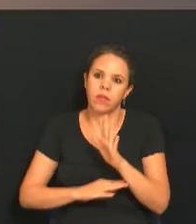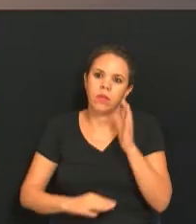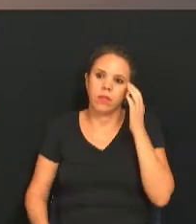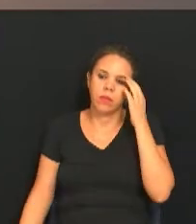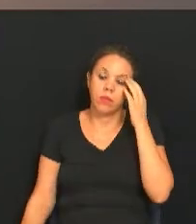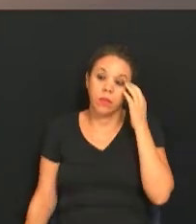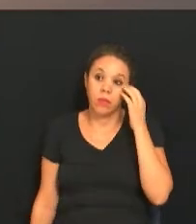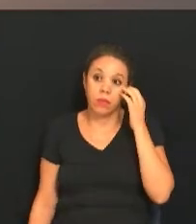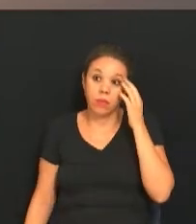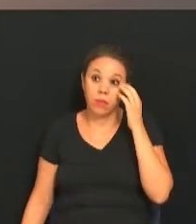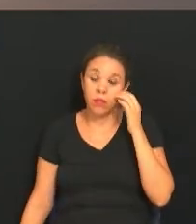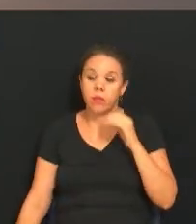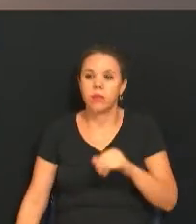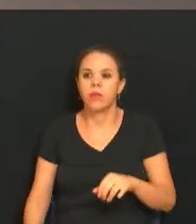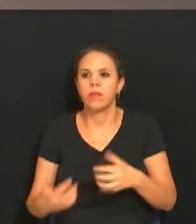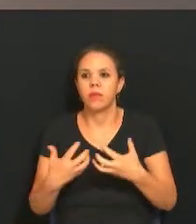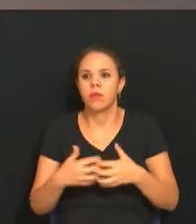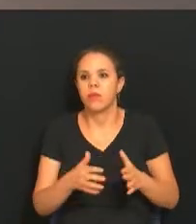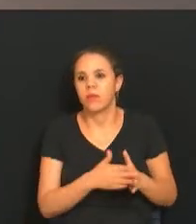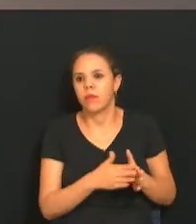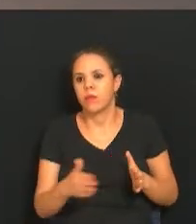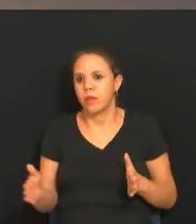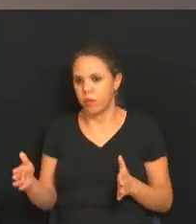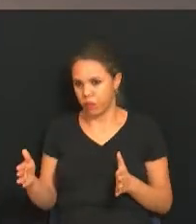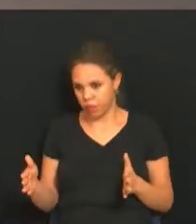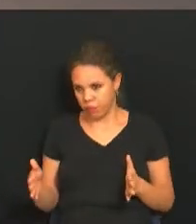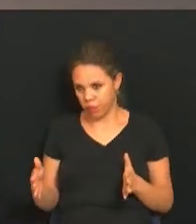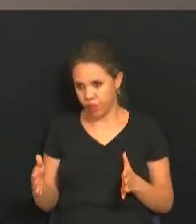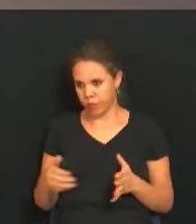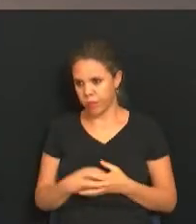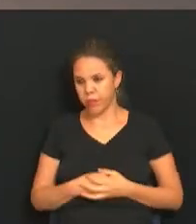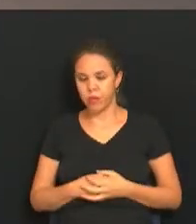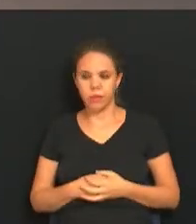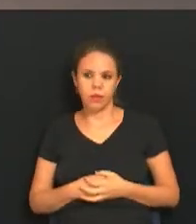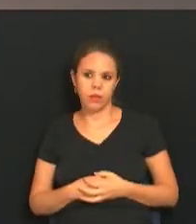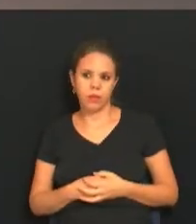elas funcionam durante um período para